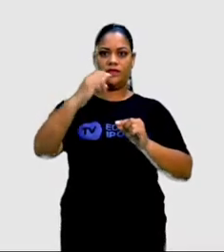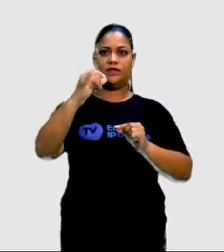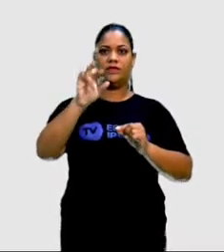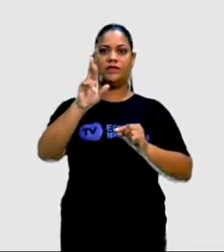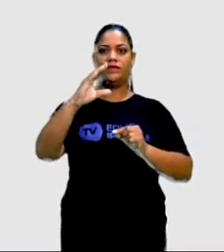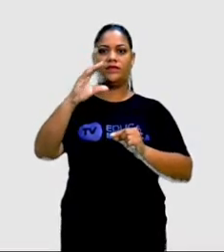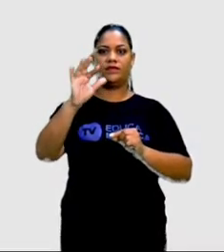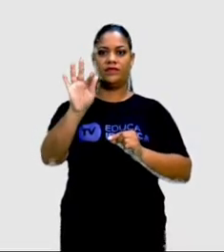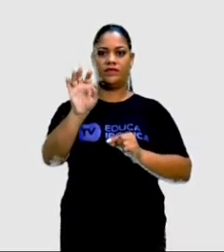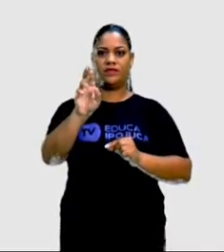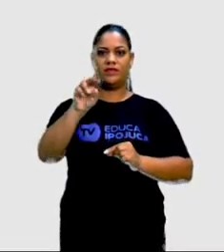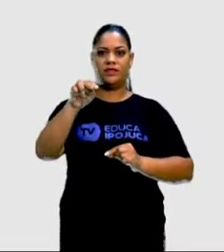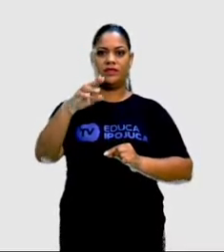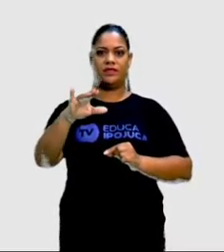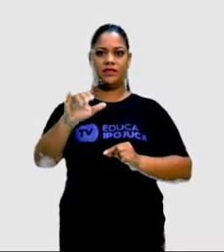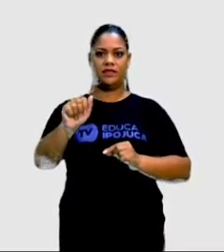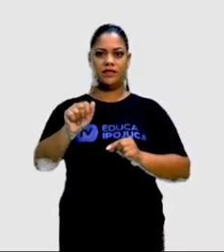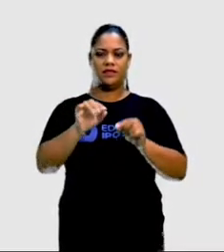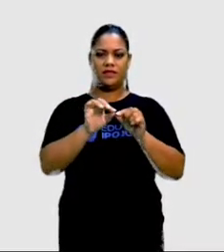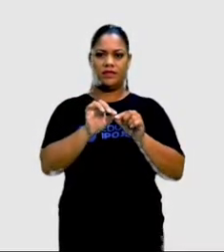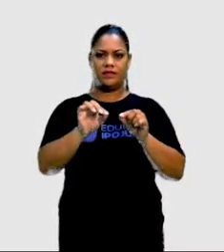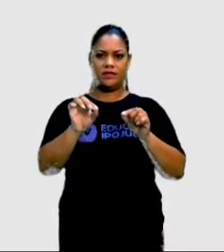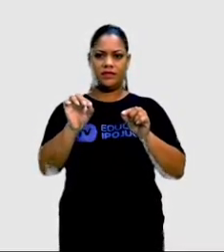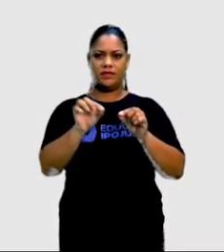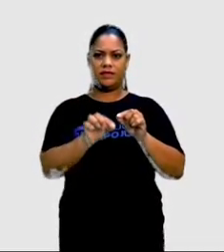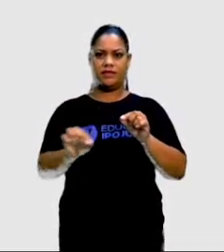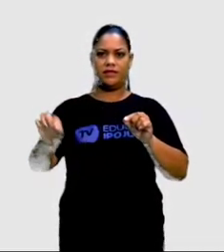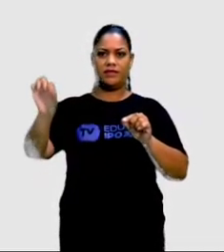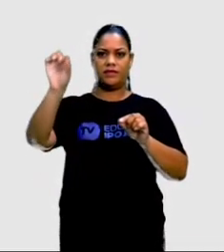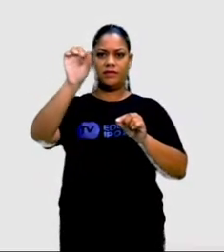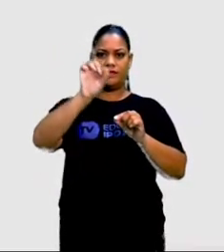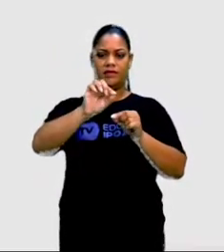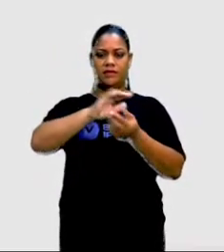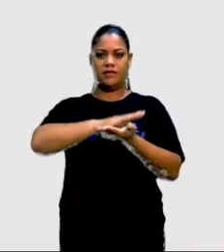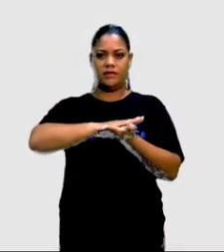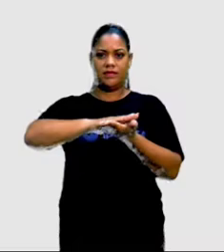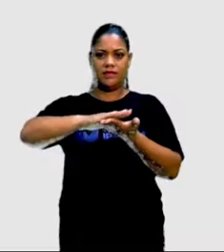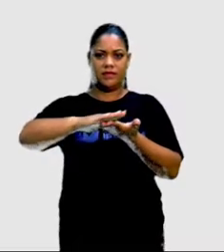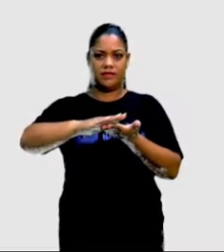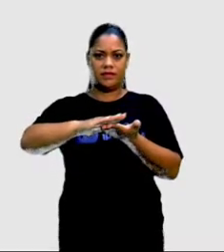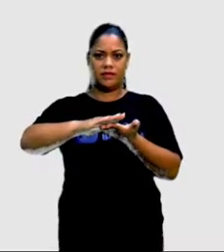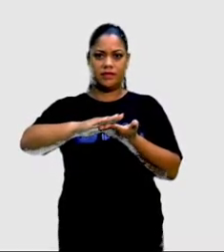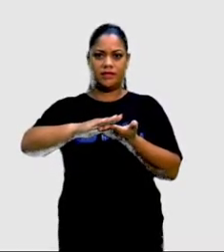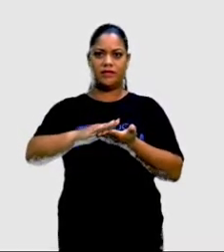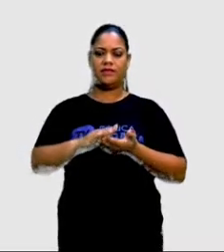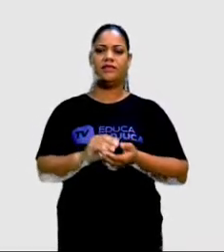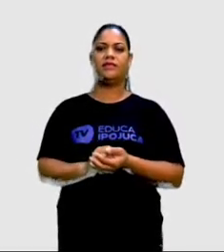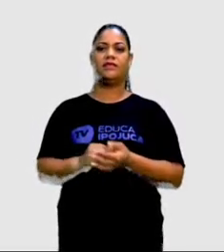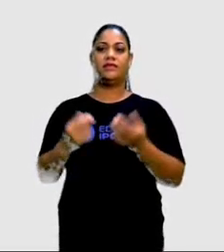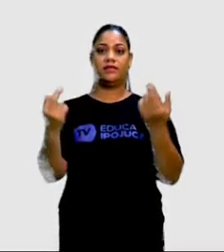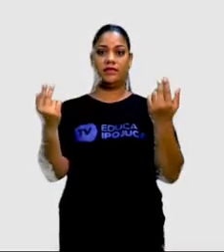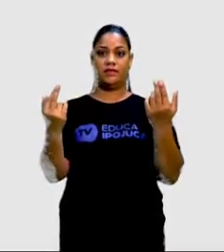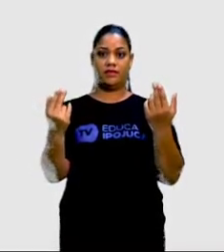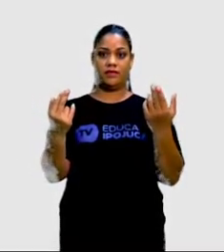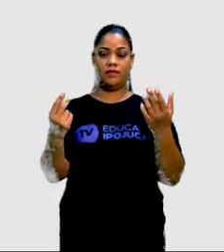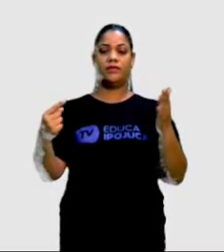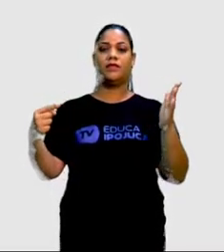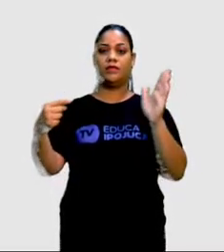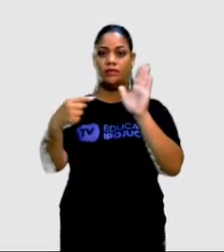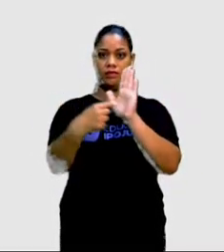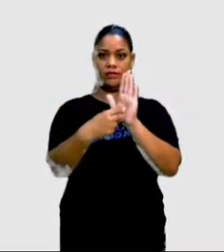A circunferência é uma linha curva, fechada e plana, cujos pontos estão à mesma distância do centro.